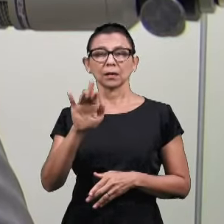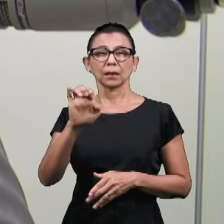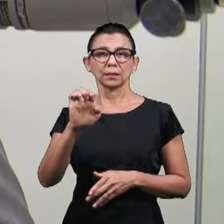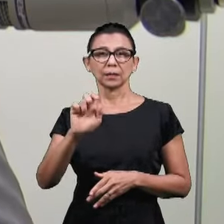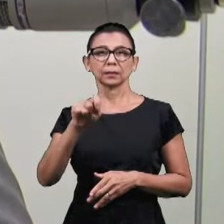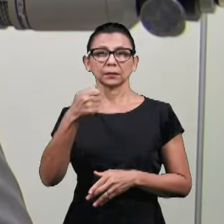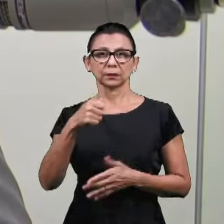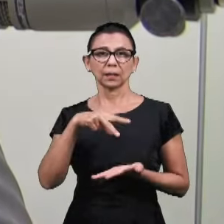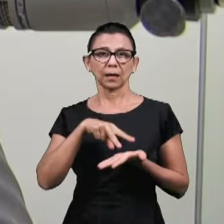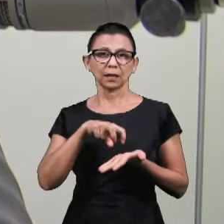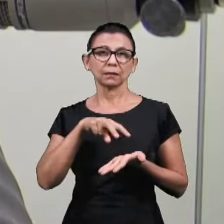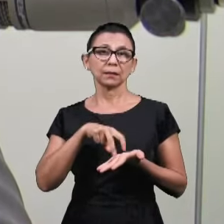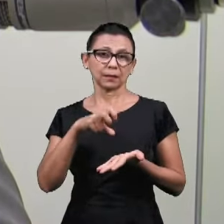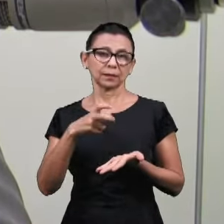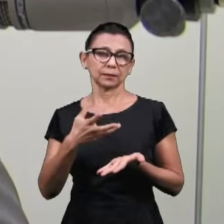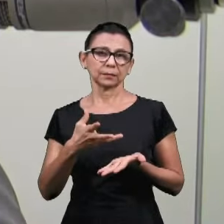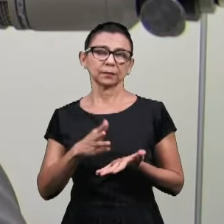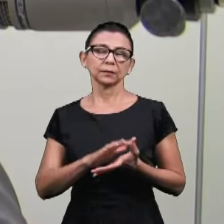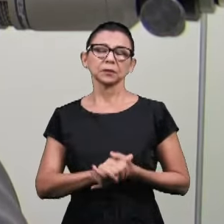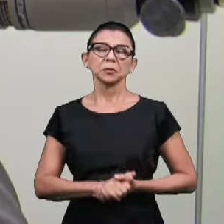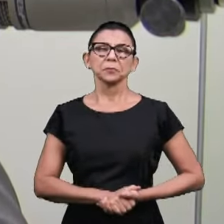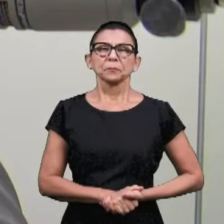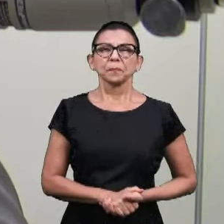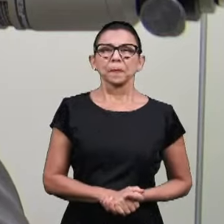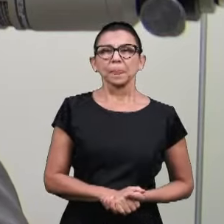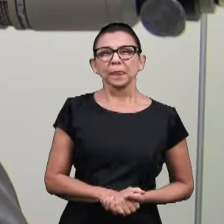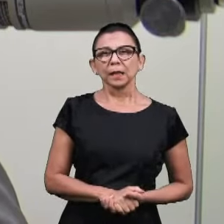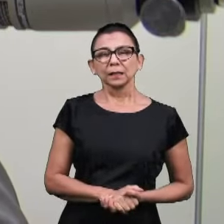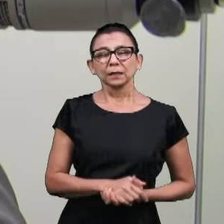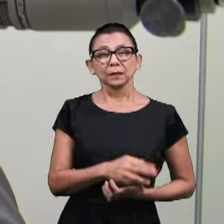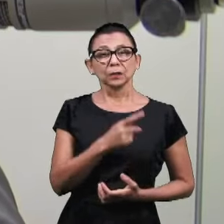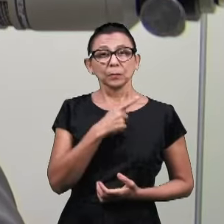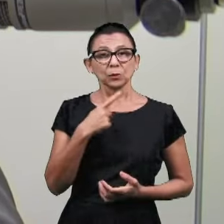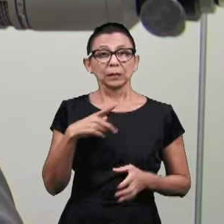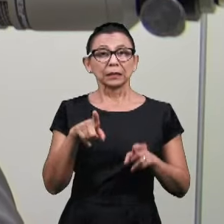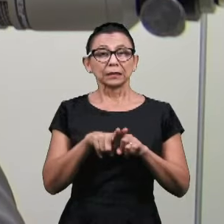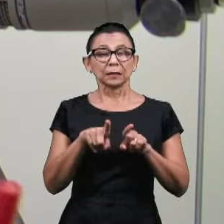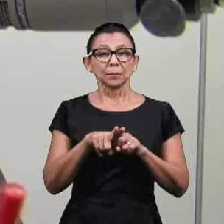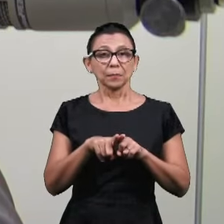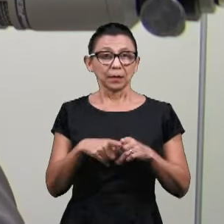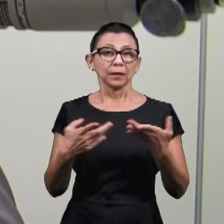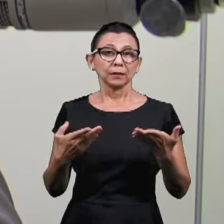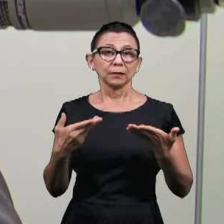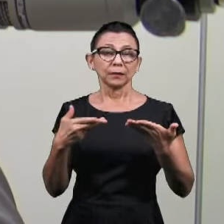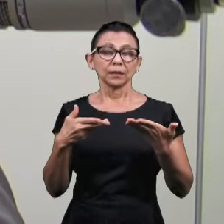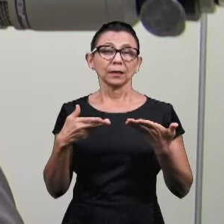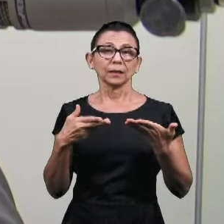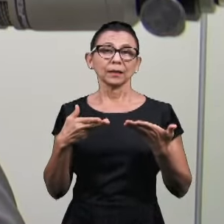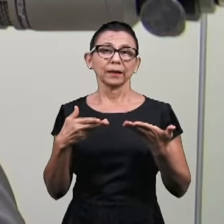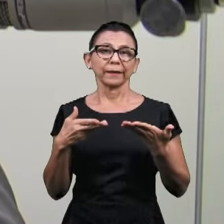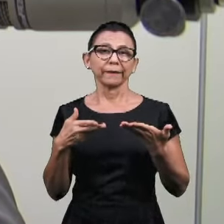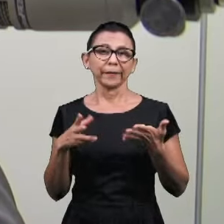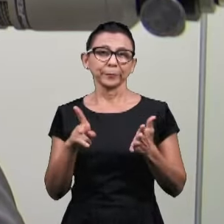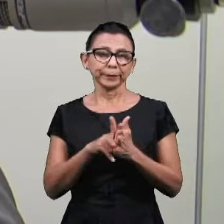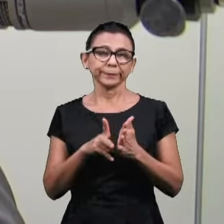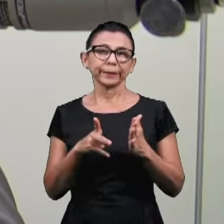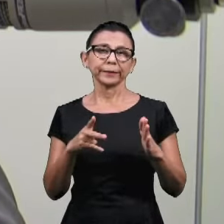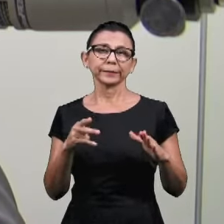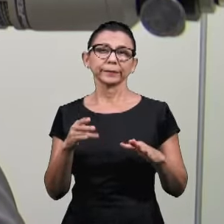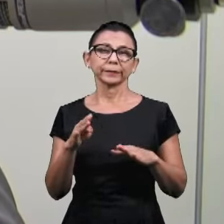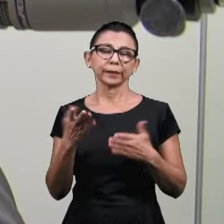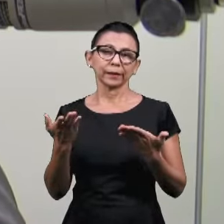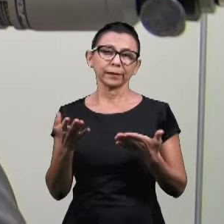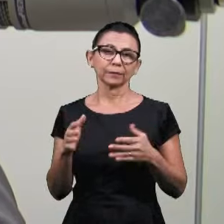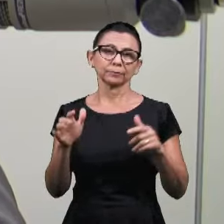vendo o pastor. Isso é muito interessante, essa interação, né? Porque a ovelha, ela vai